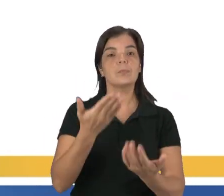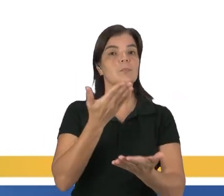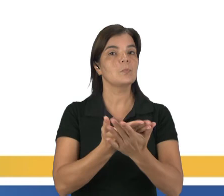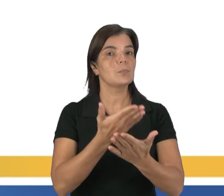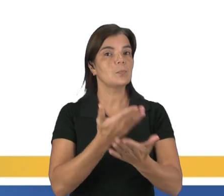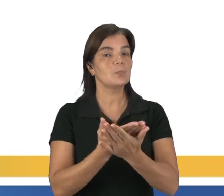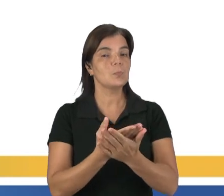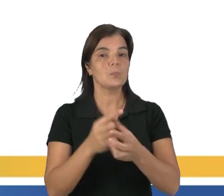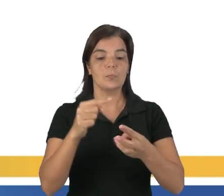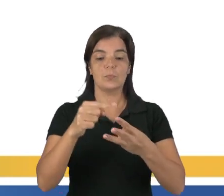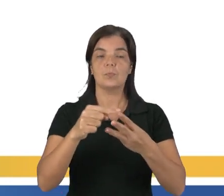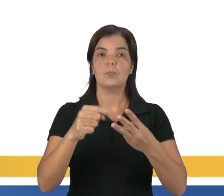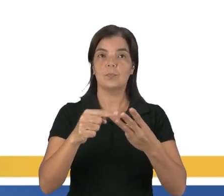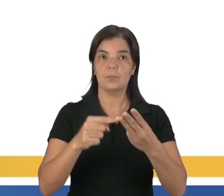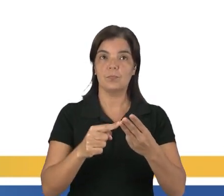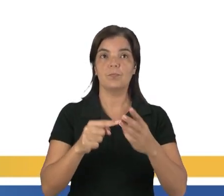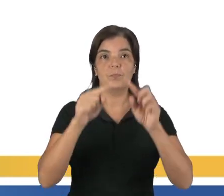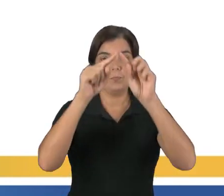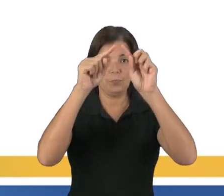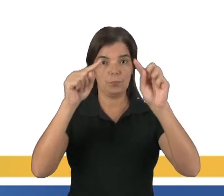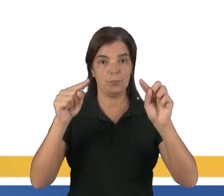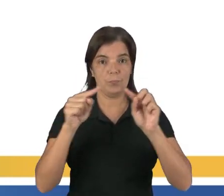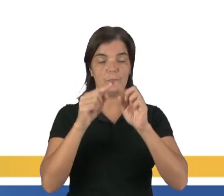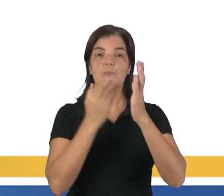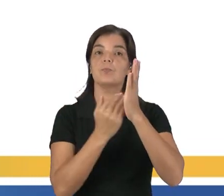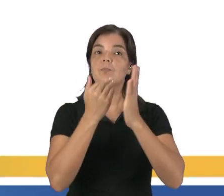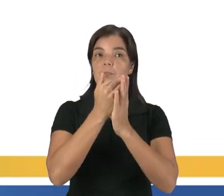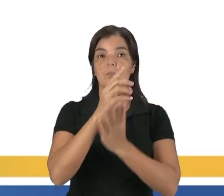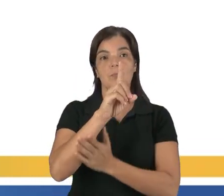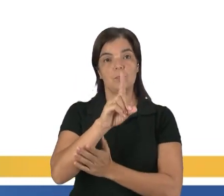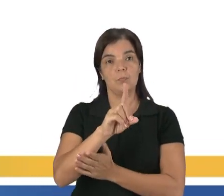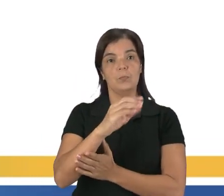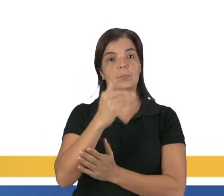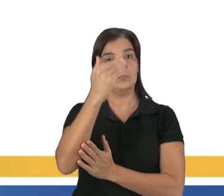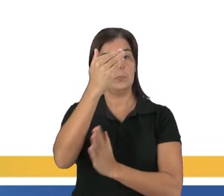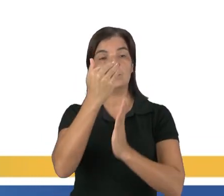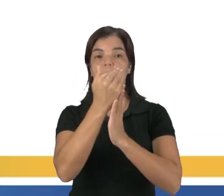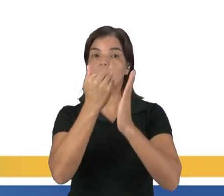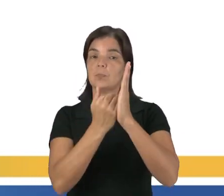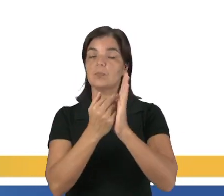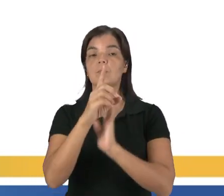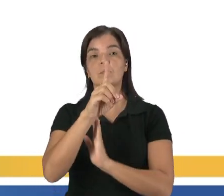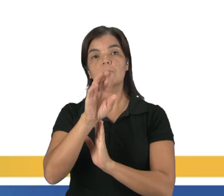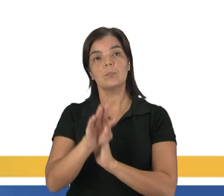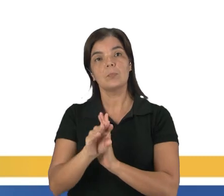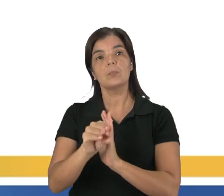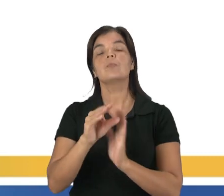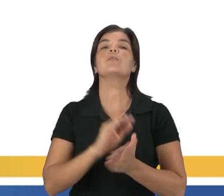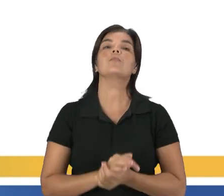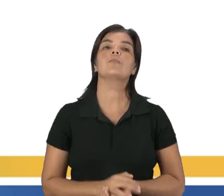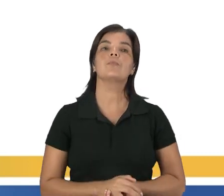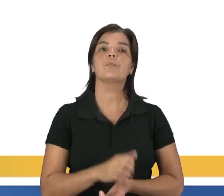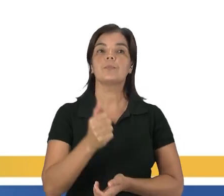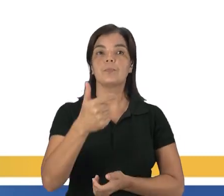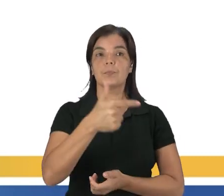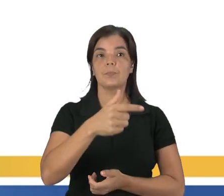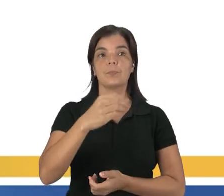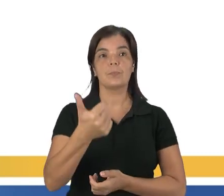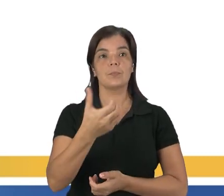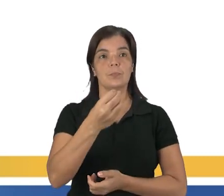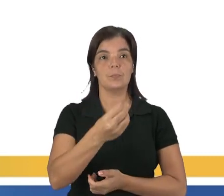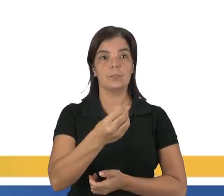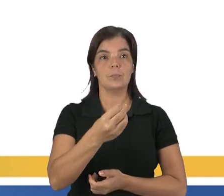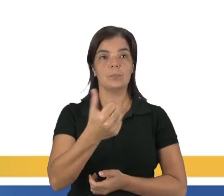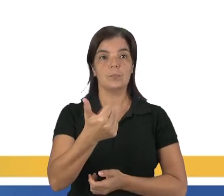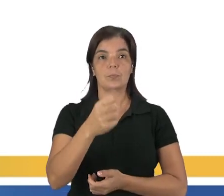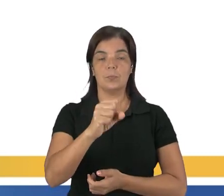estudamos que trabalhamos com as duas diagonais, diagonal maior e menor. Então, das alternativas, nós temos aí 12,